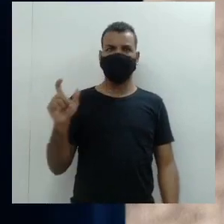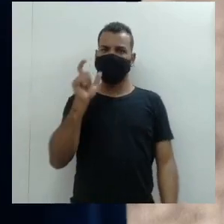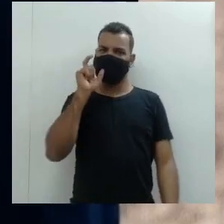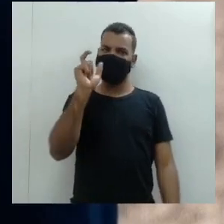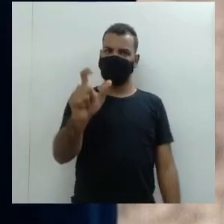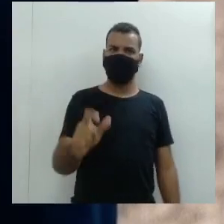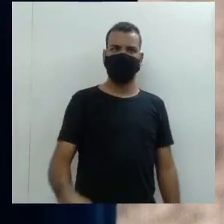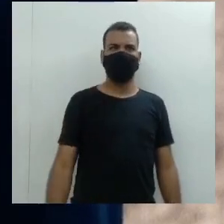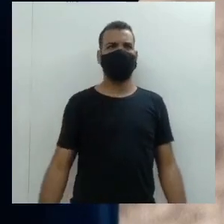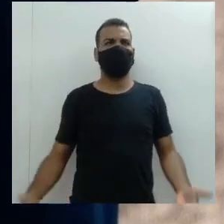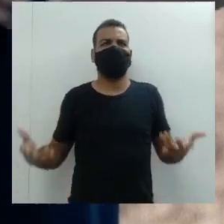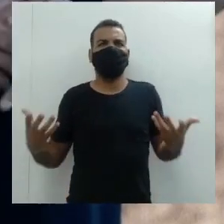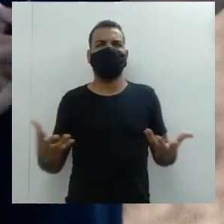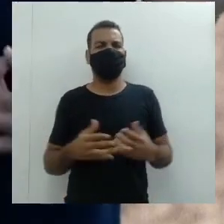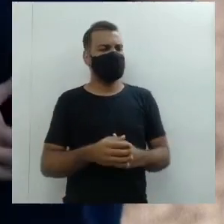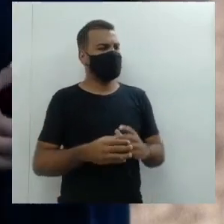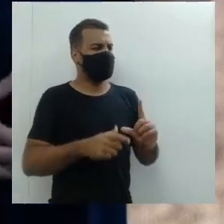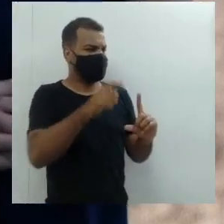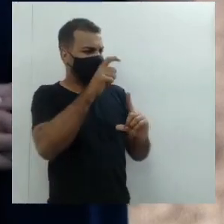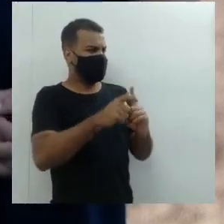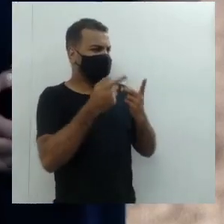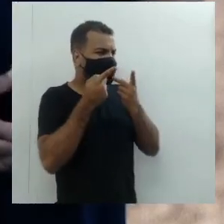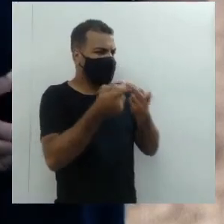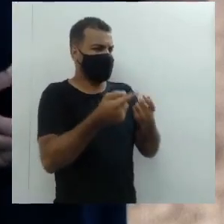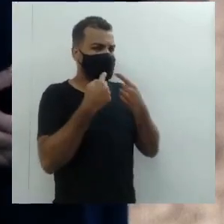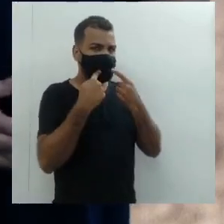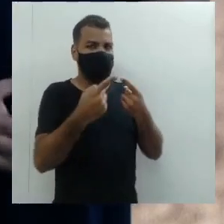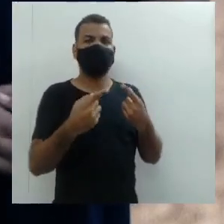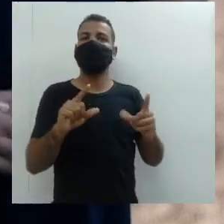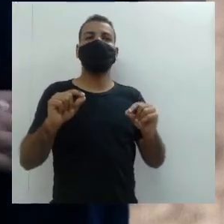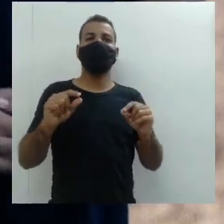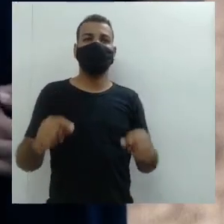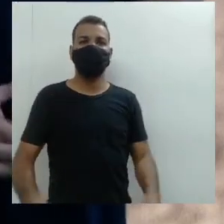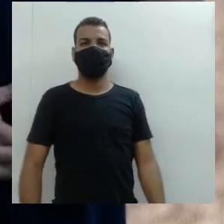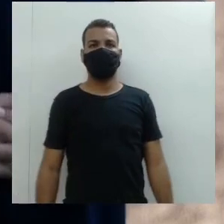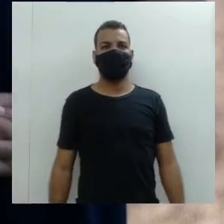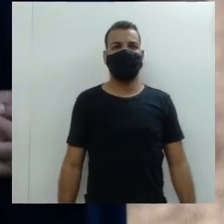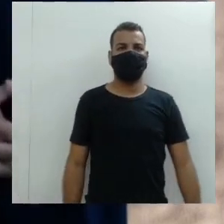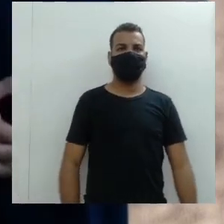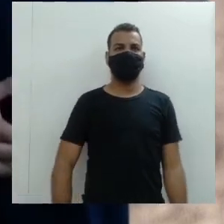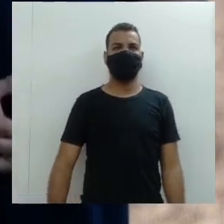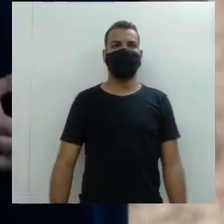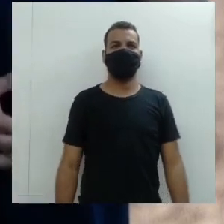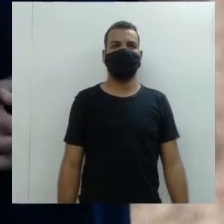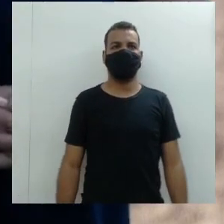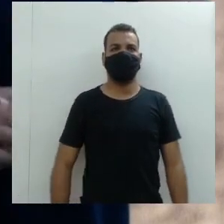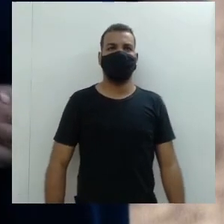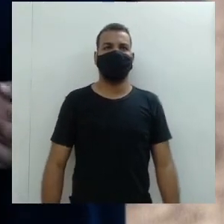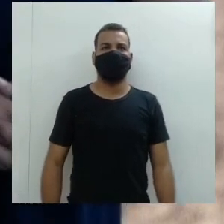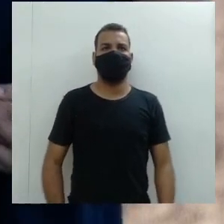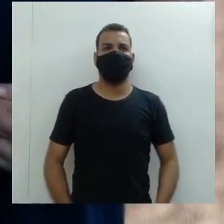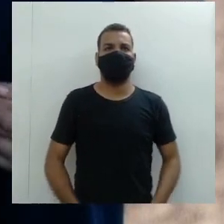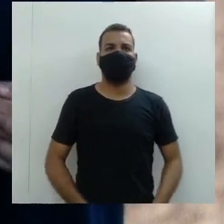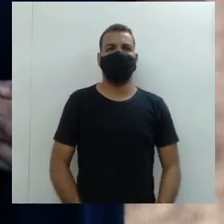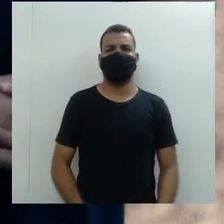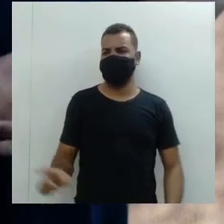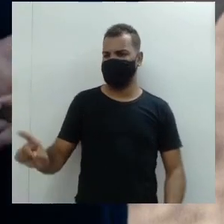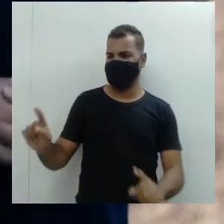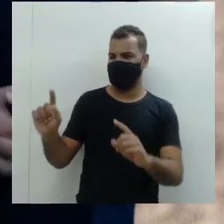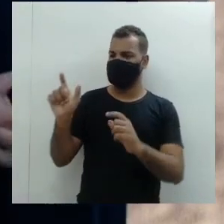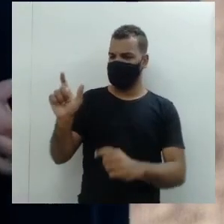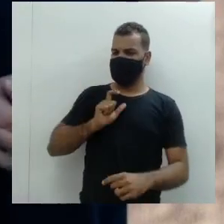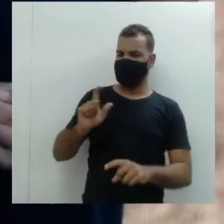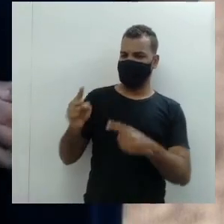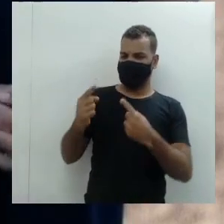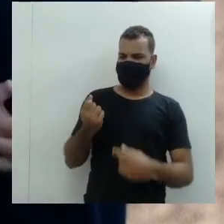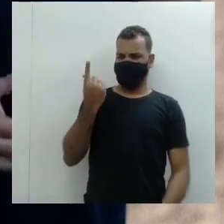e sobre a pessoa, a personalidade crítica. Realmente, para quando vocês escutarem, estudante, eu recebi uma crítica, e você pensar, o